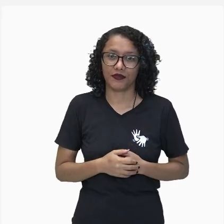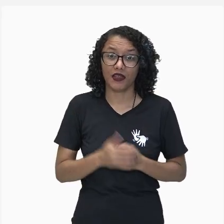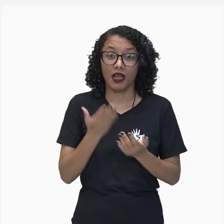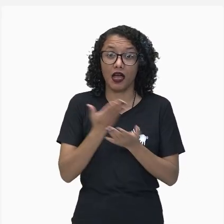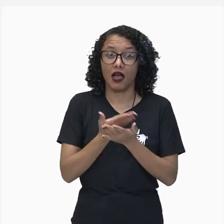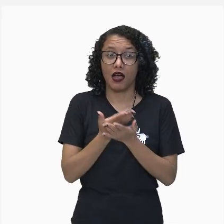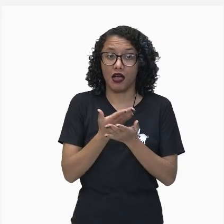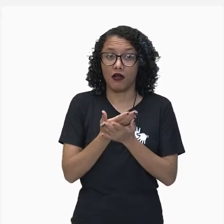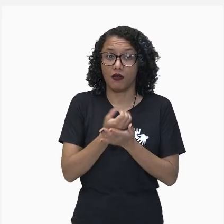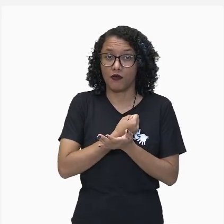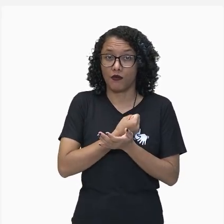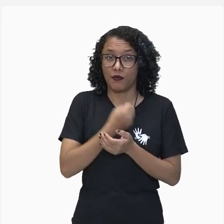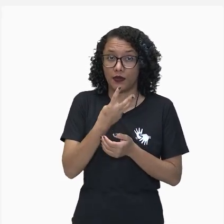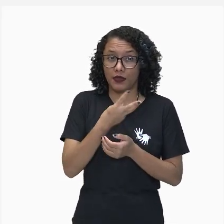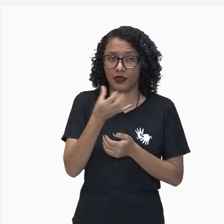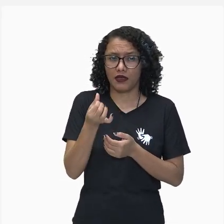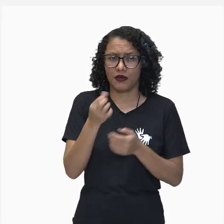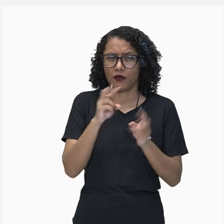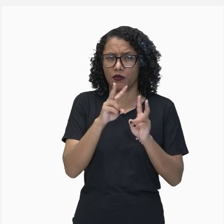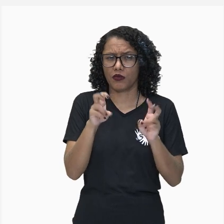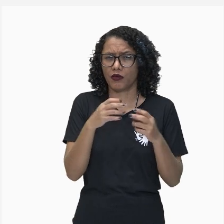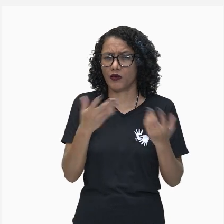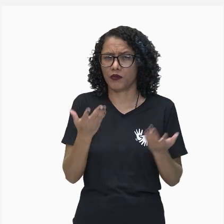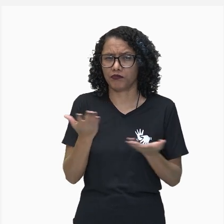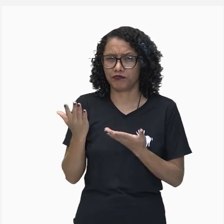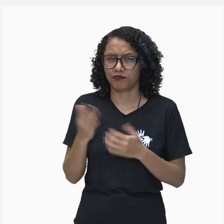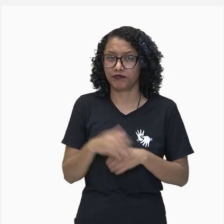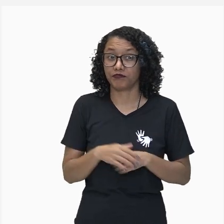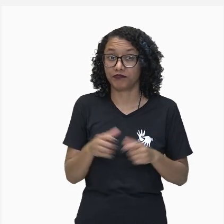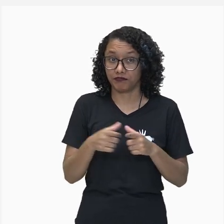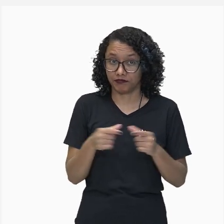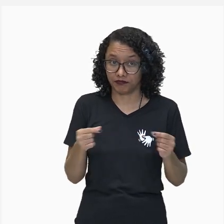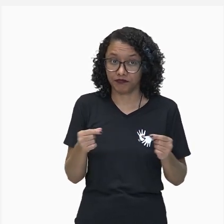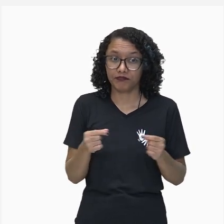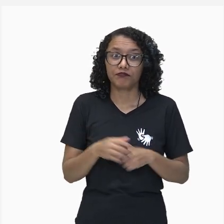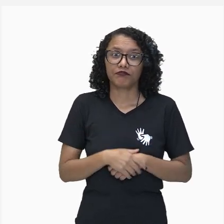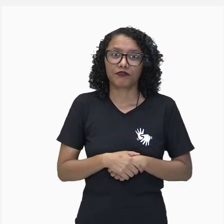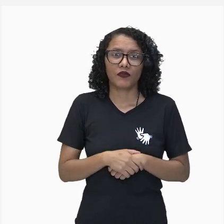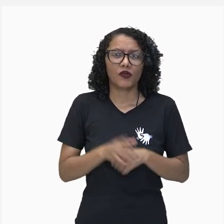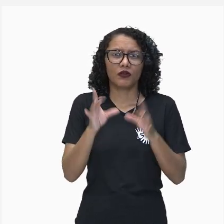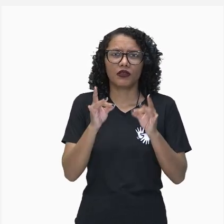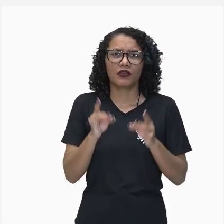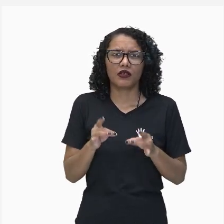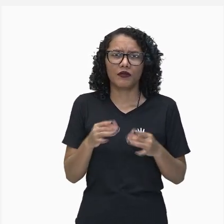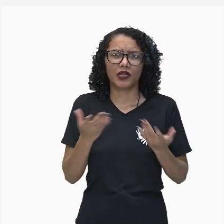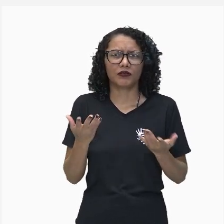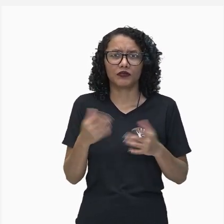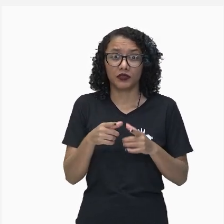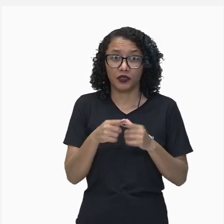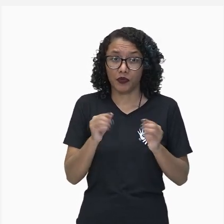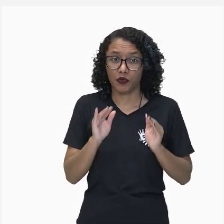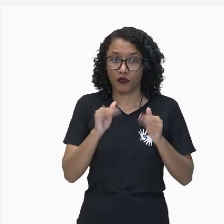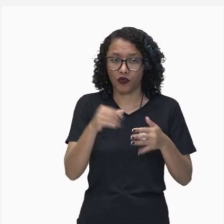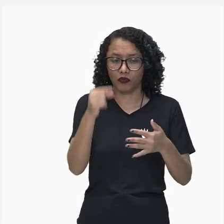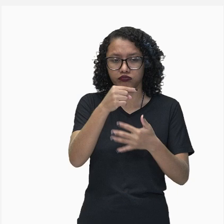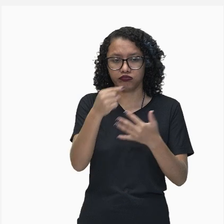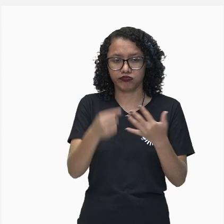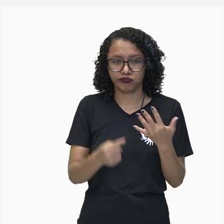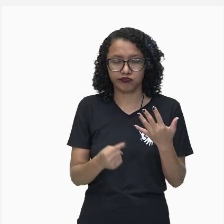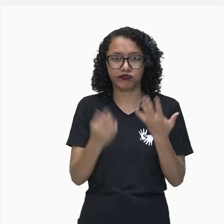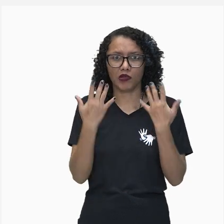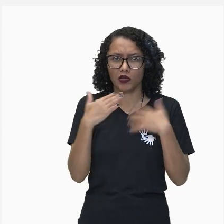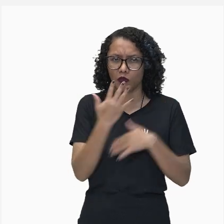aula 36, o objeto de conhecimento, Japão, detalhamento, Japão,